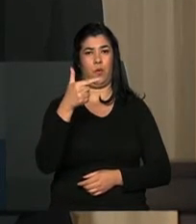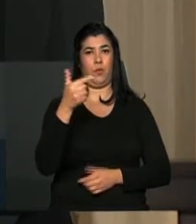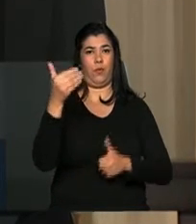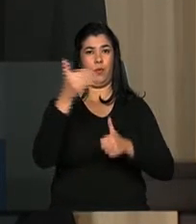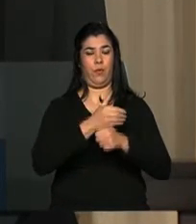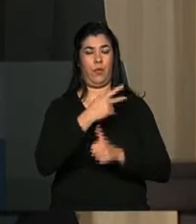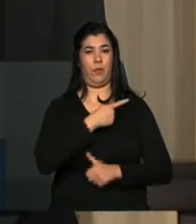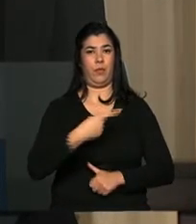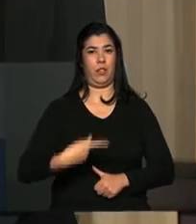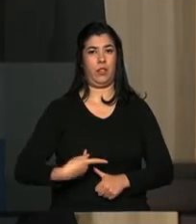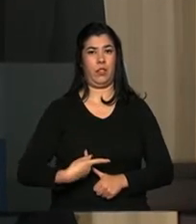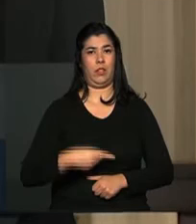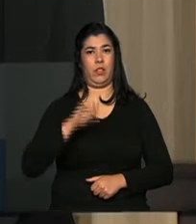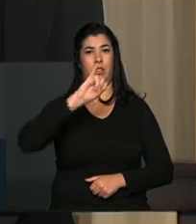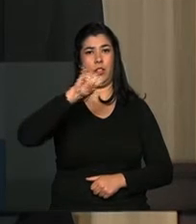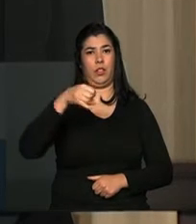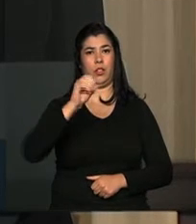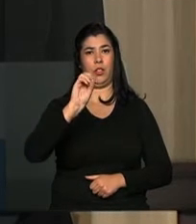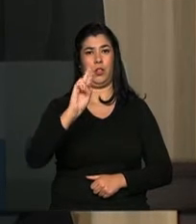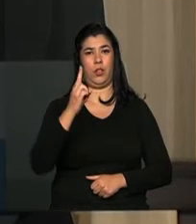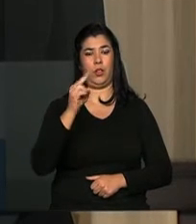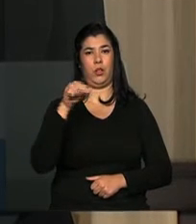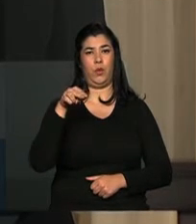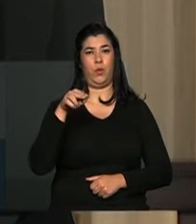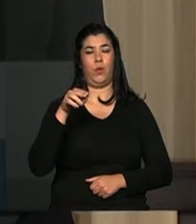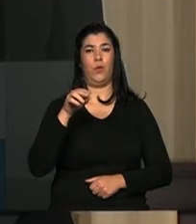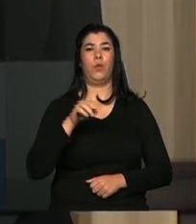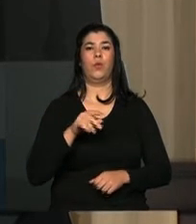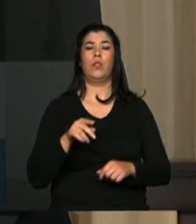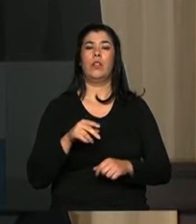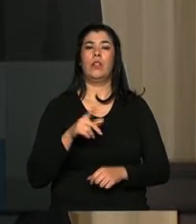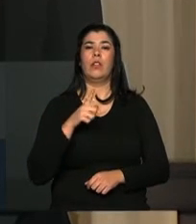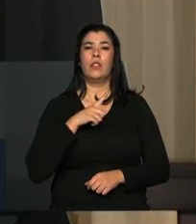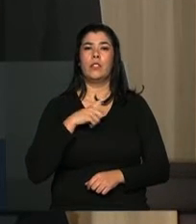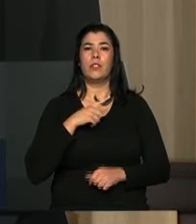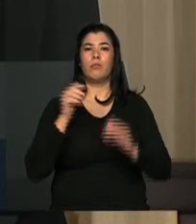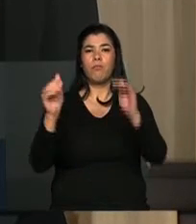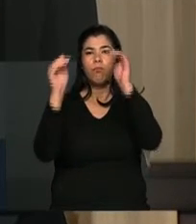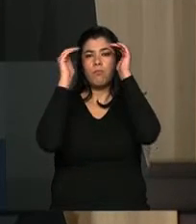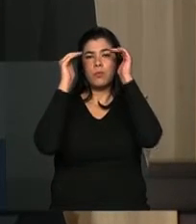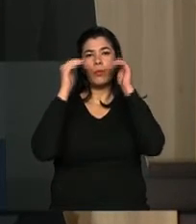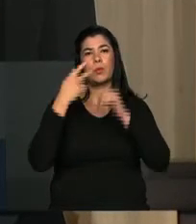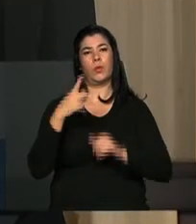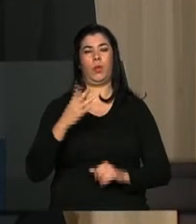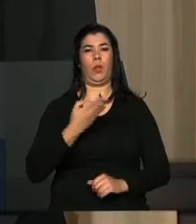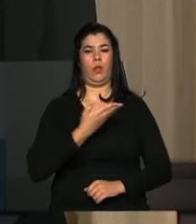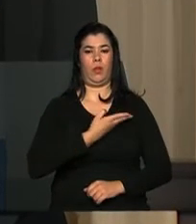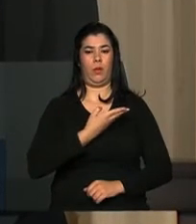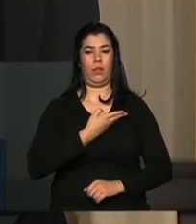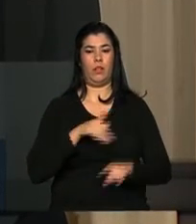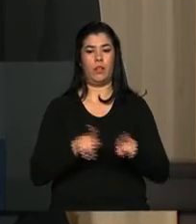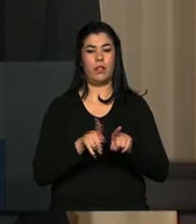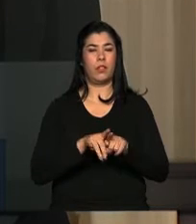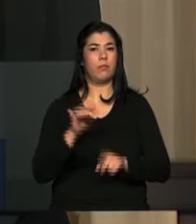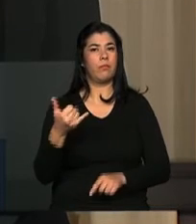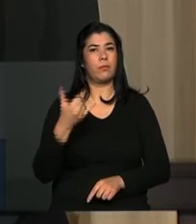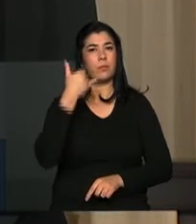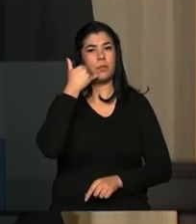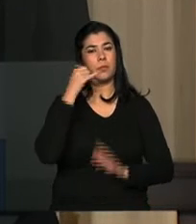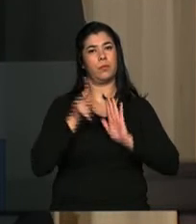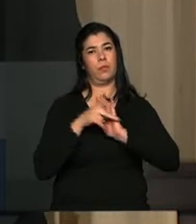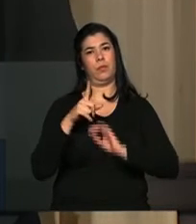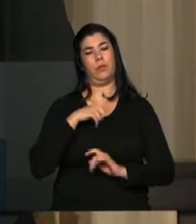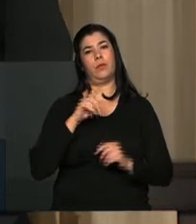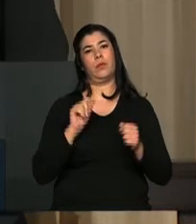Joe Biden tem me honrado com sua amizade, tem me honrado com seus telefonemas.